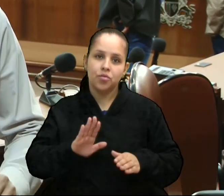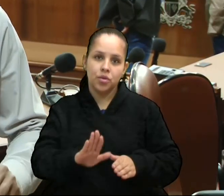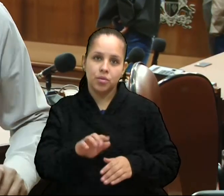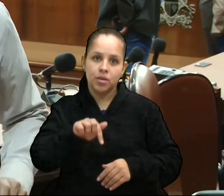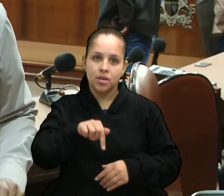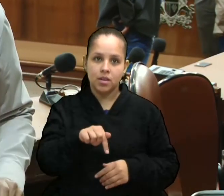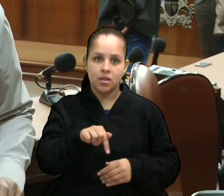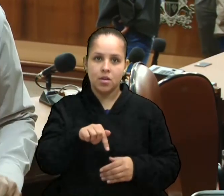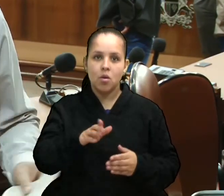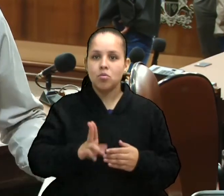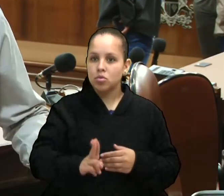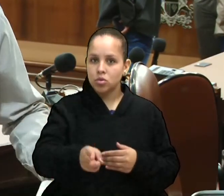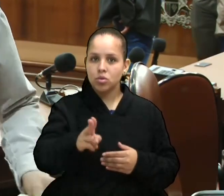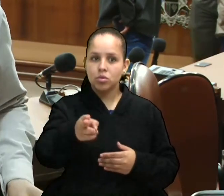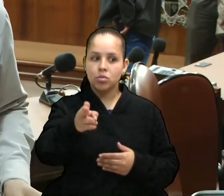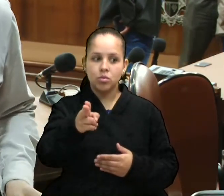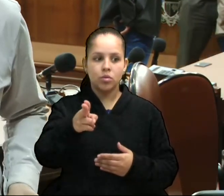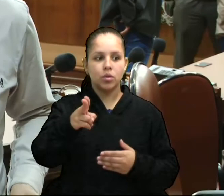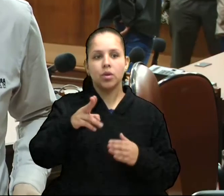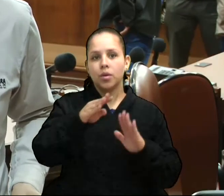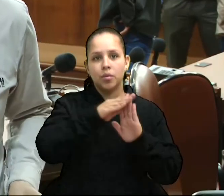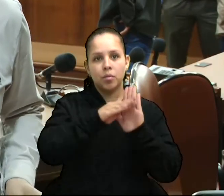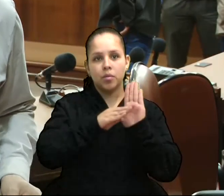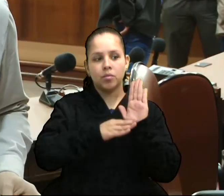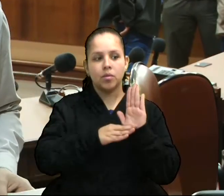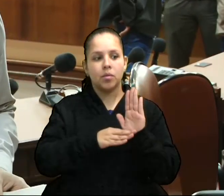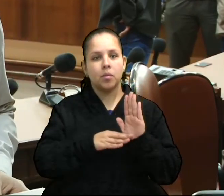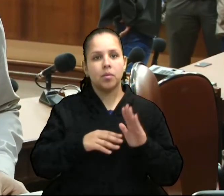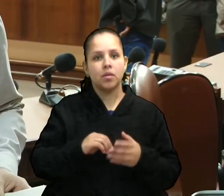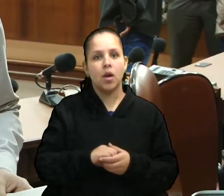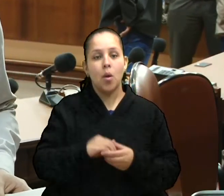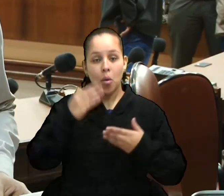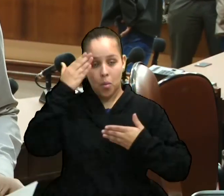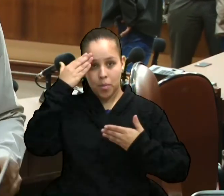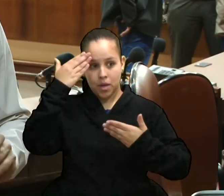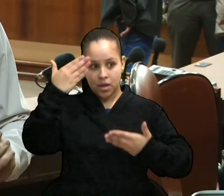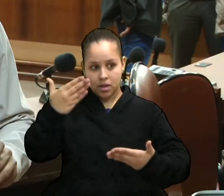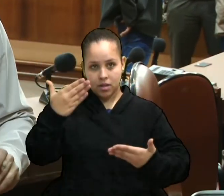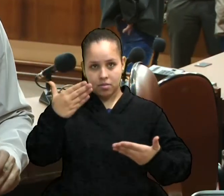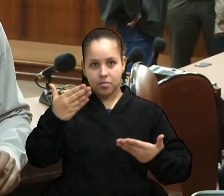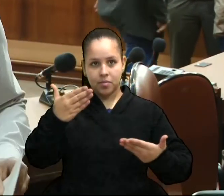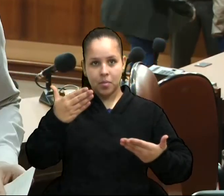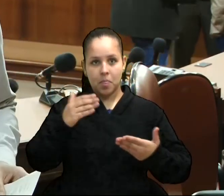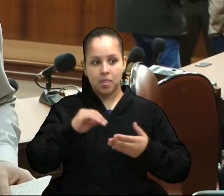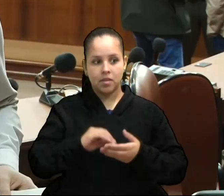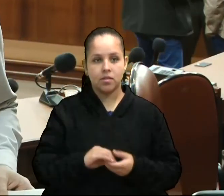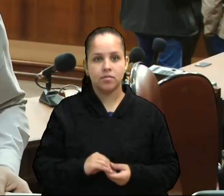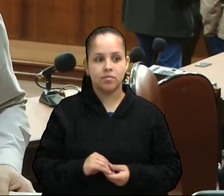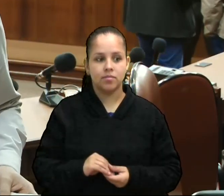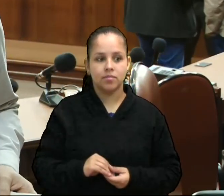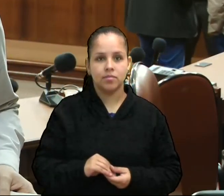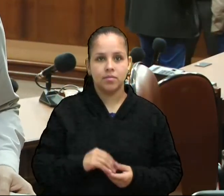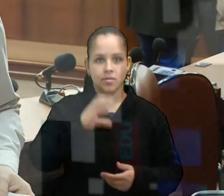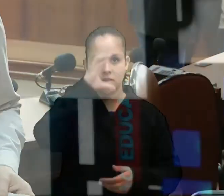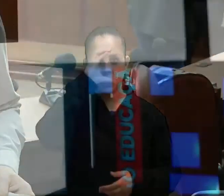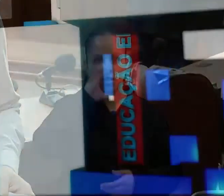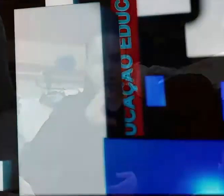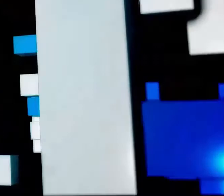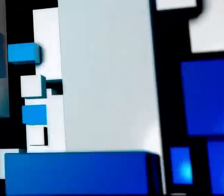com a nossa programação. Muito obrigado pela sua companhia. TV Câmara Caxias, cidadania que a gente vê.